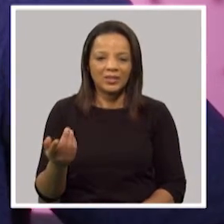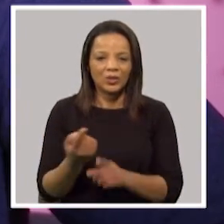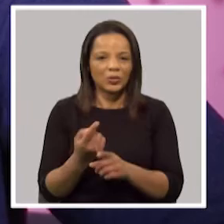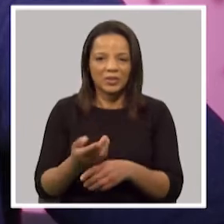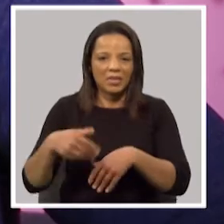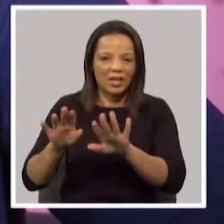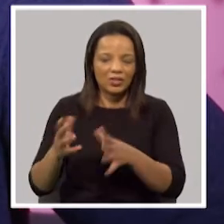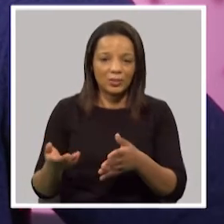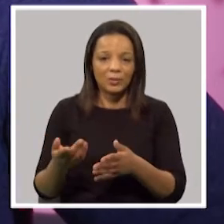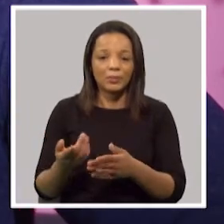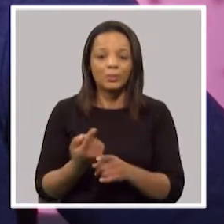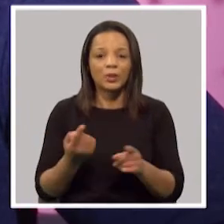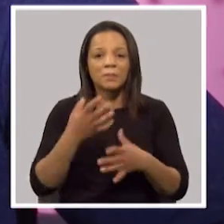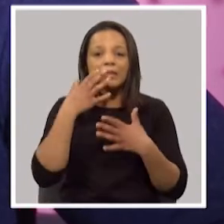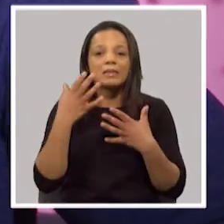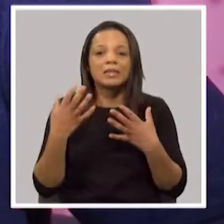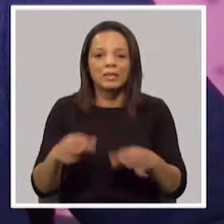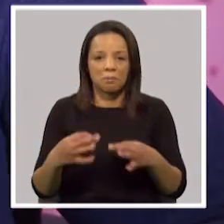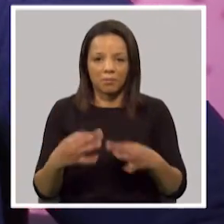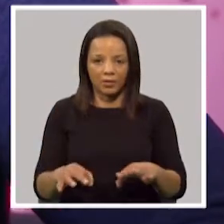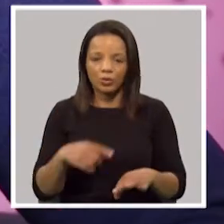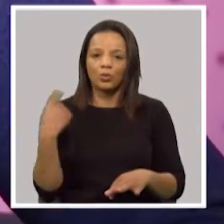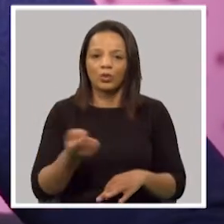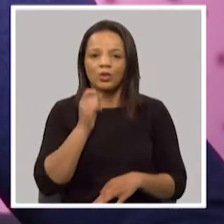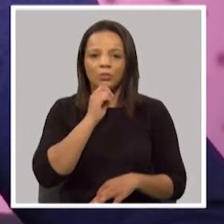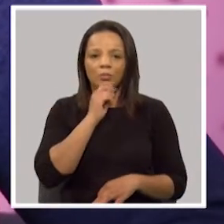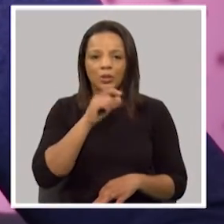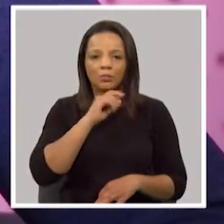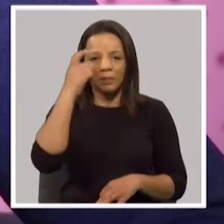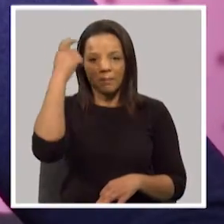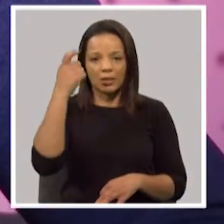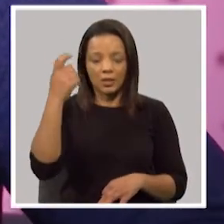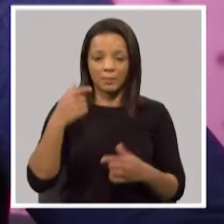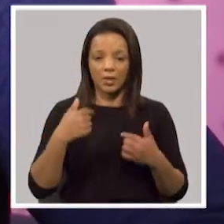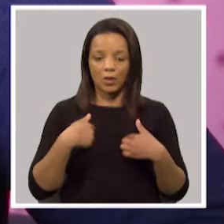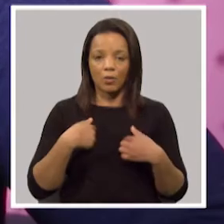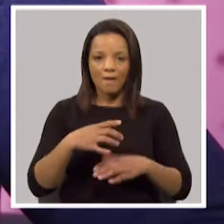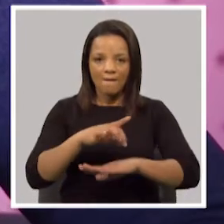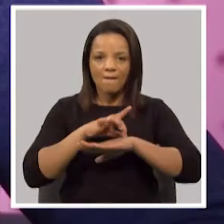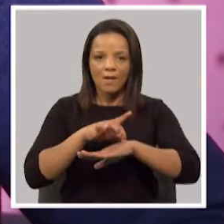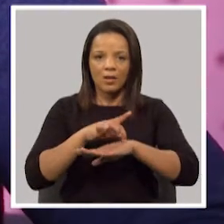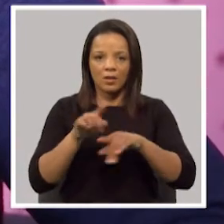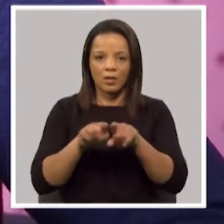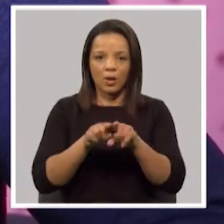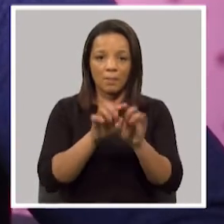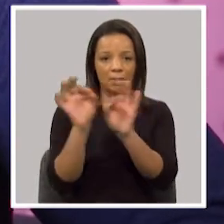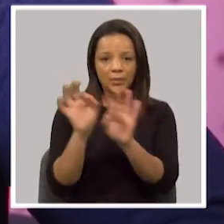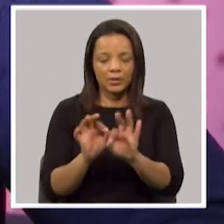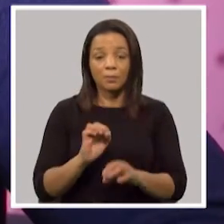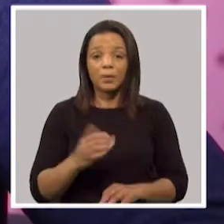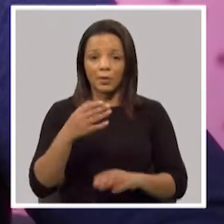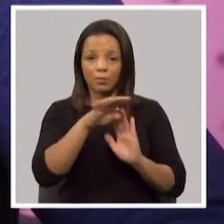Deixa-te de frescuritos, porque é tudo muito mais simples do que nós possamos pensar. Eu sou fã da preparação e para